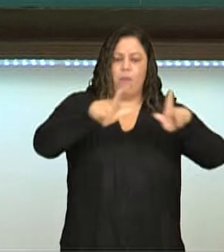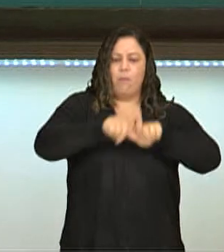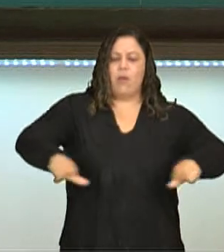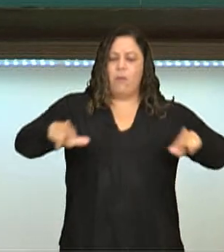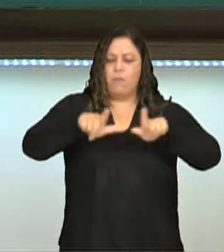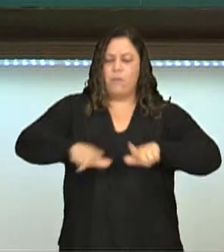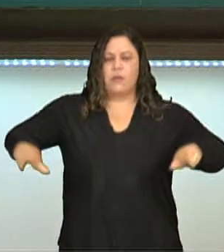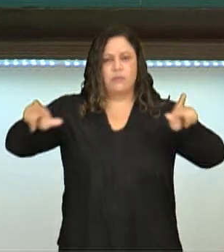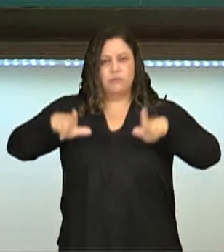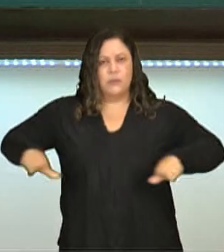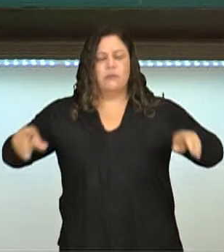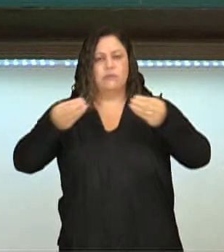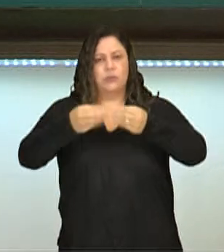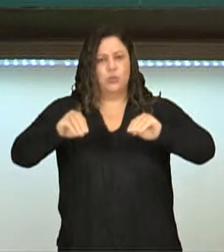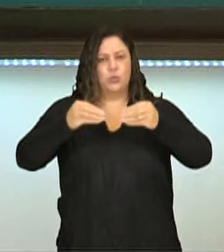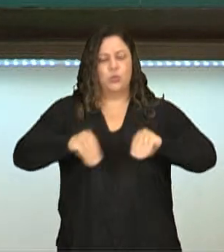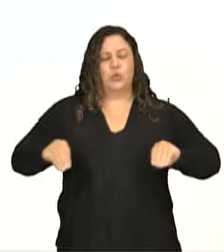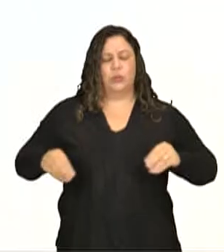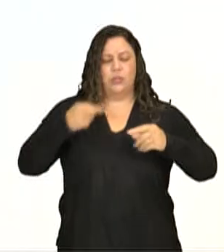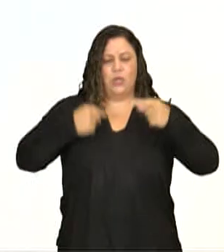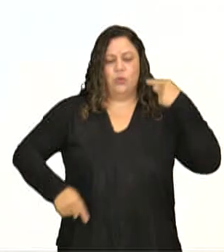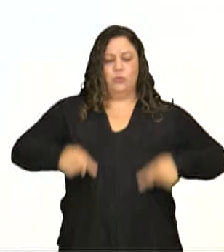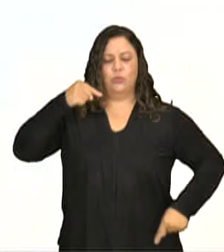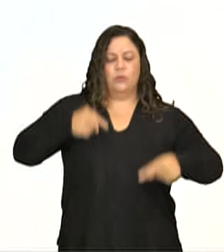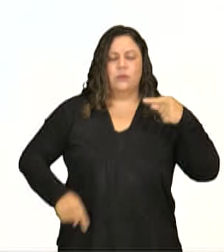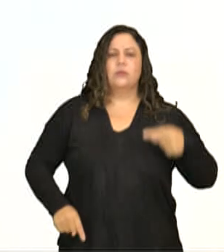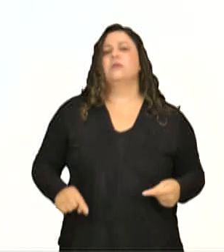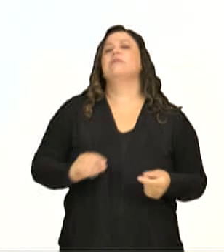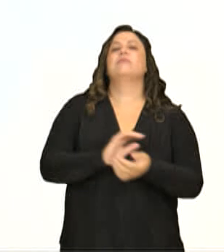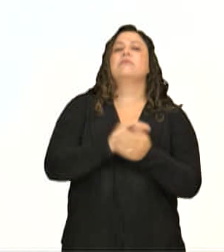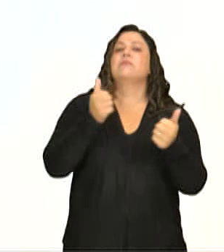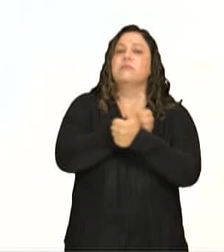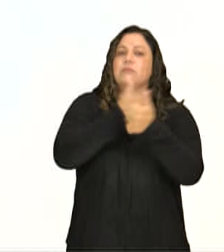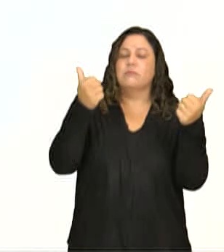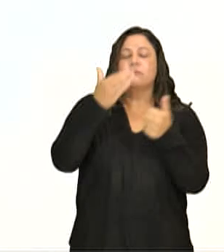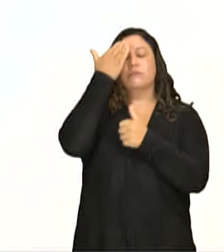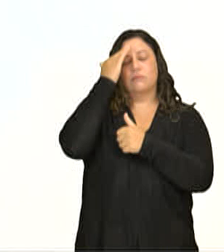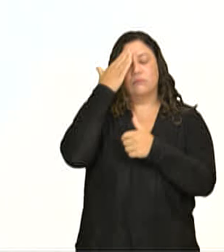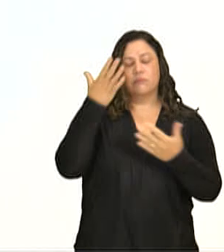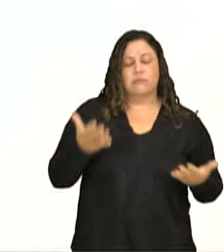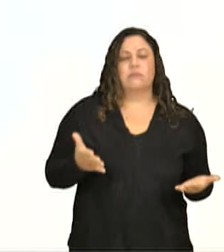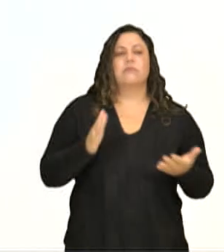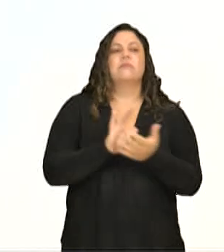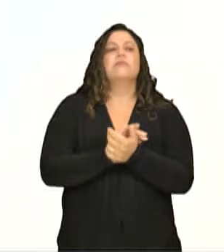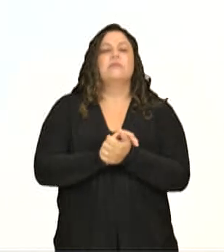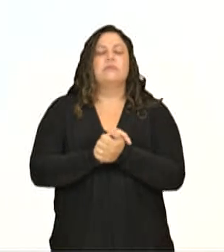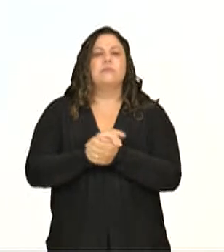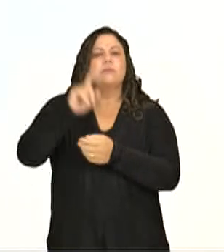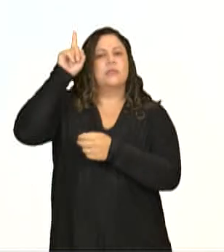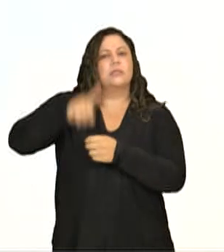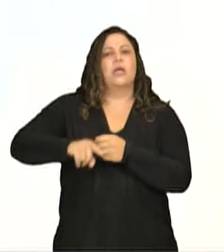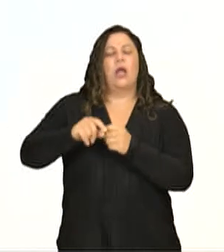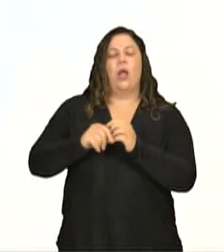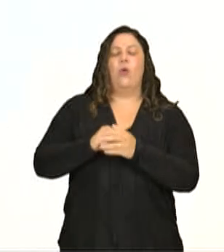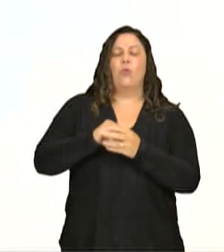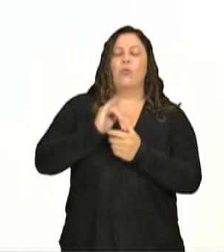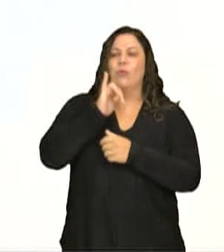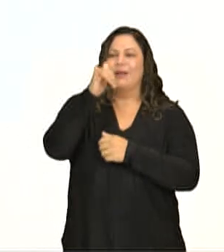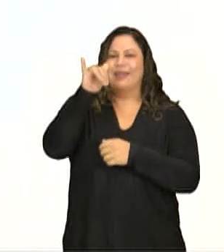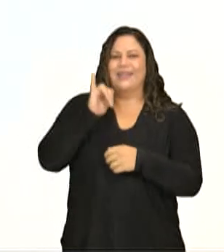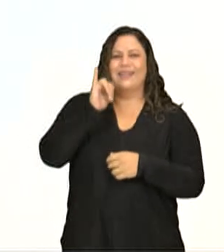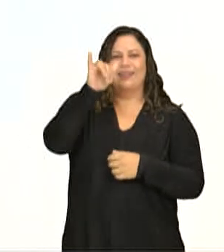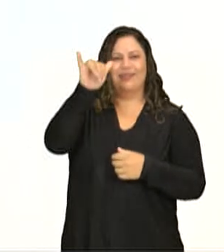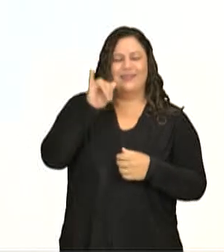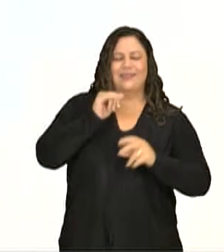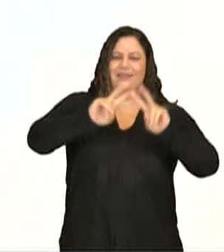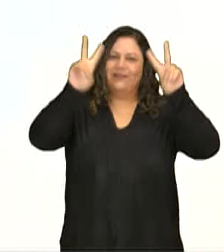e muito o organismo. Beleza, gente? Entendendo o transporte ativo. Ocorre com gasto de energia, e essa energia está ali